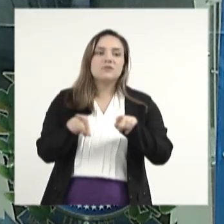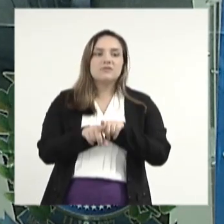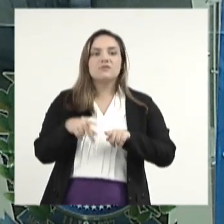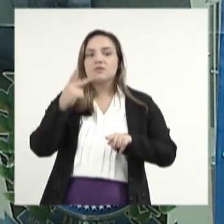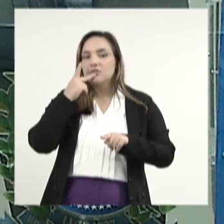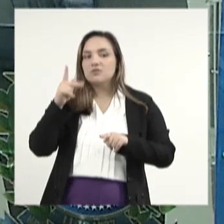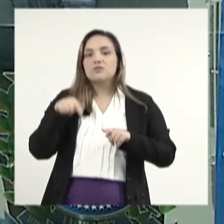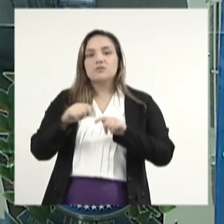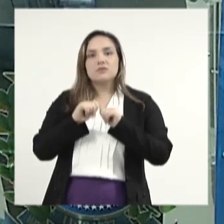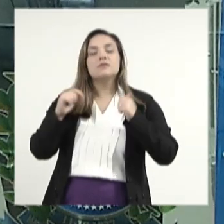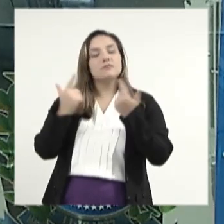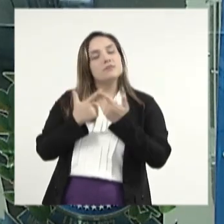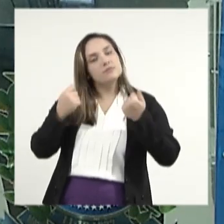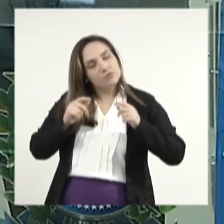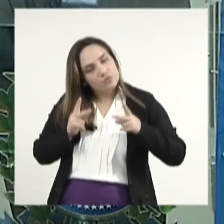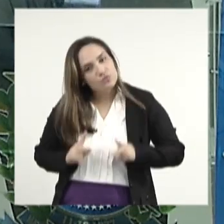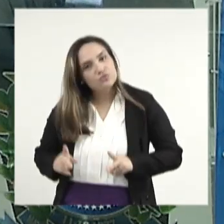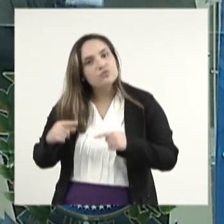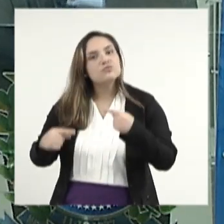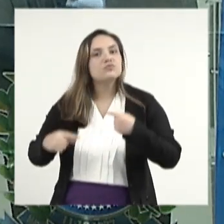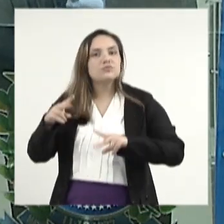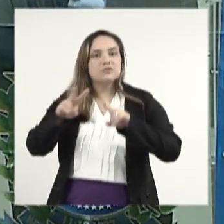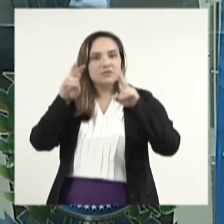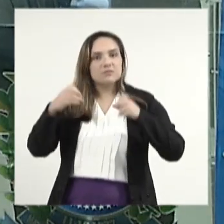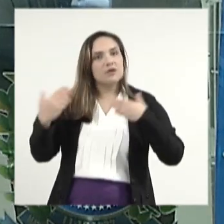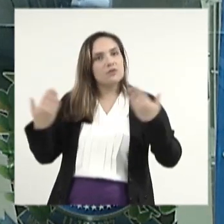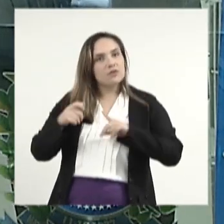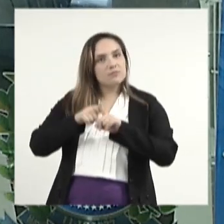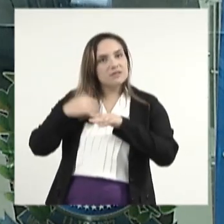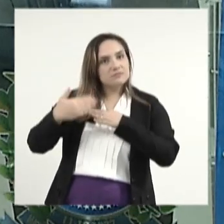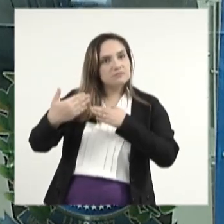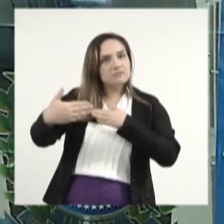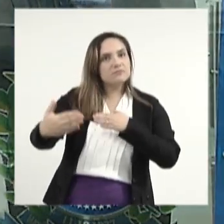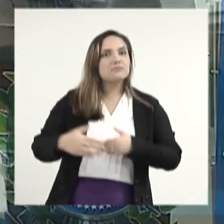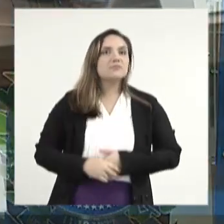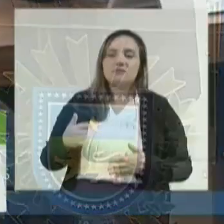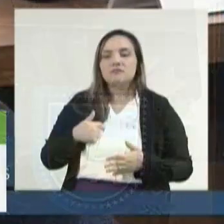que a Assembleia deve continuar discutindo esse assunto nos próximos meses.